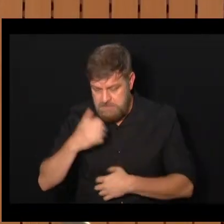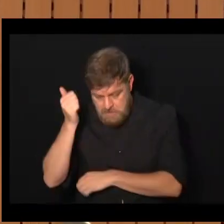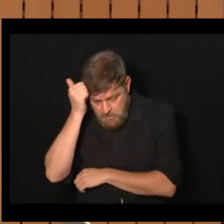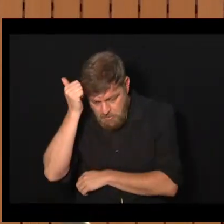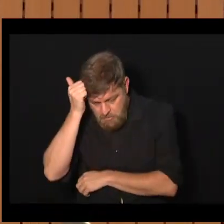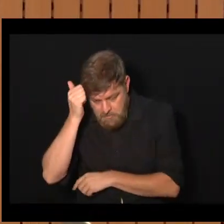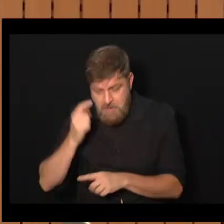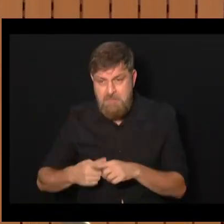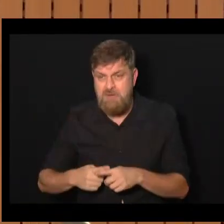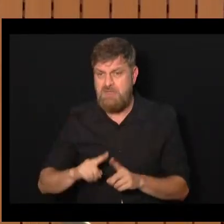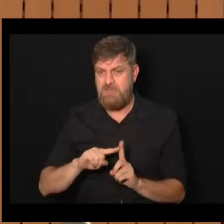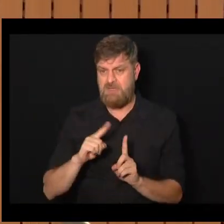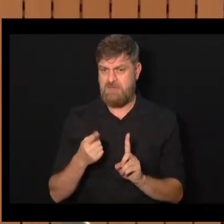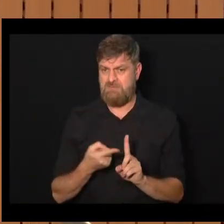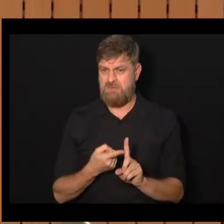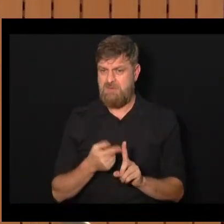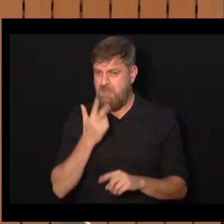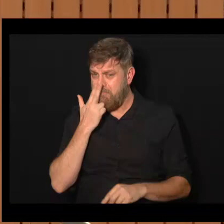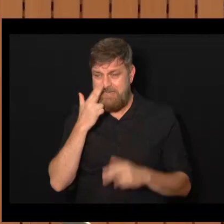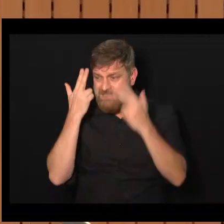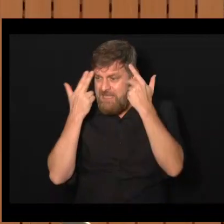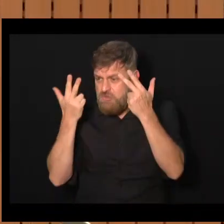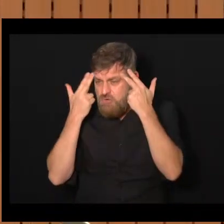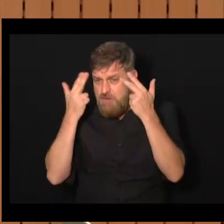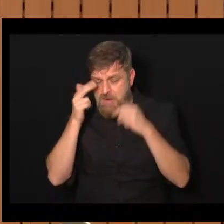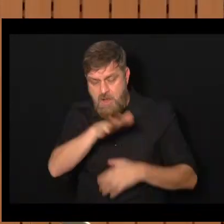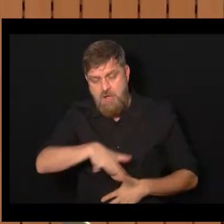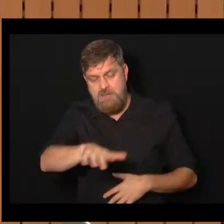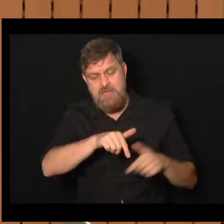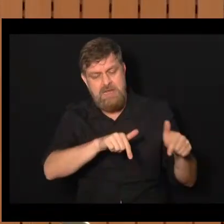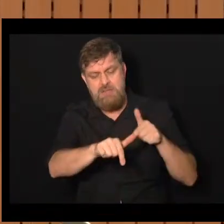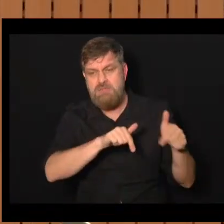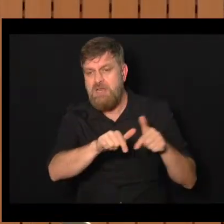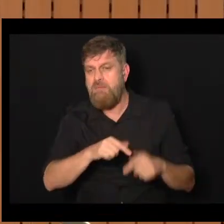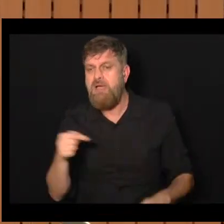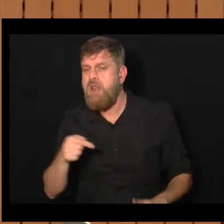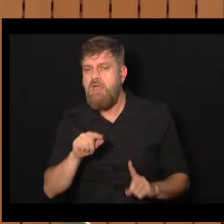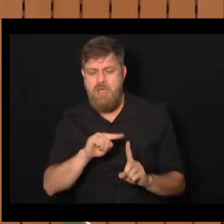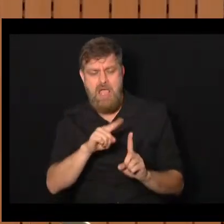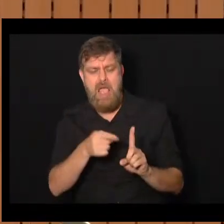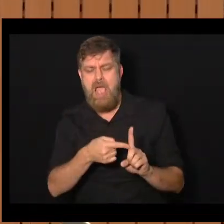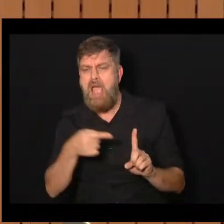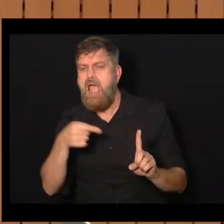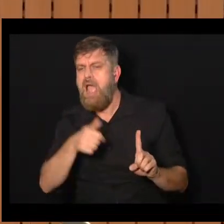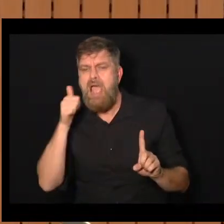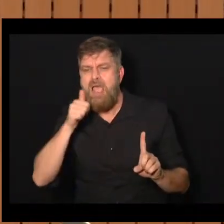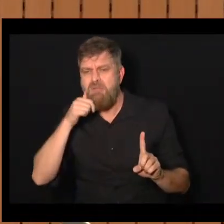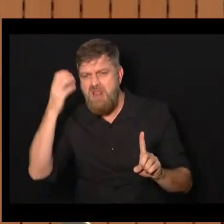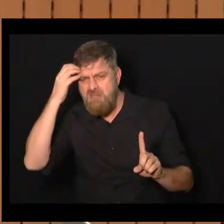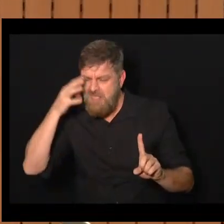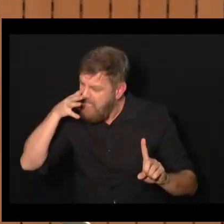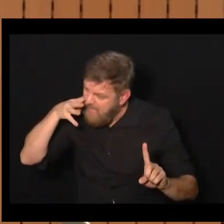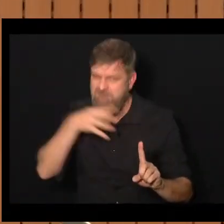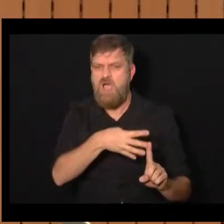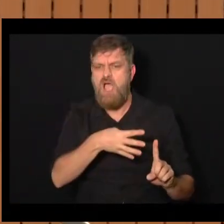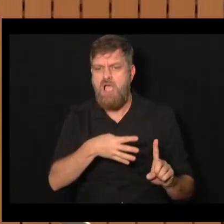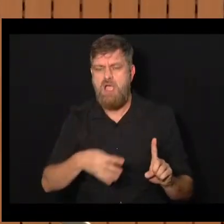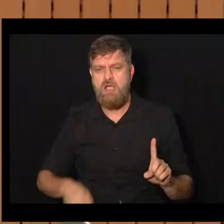uma naturalização no mundo do trabalho de penalização e de culpabilização pela mulher que